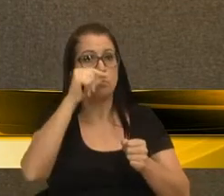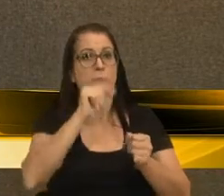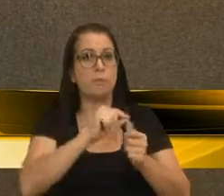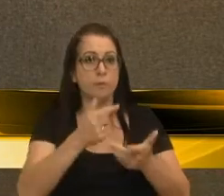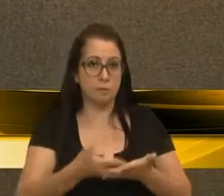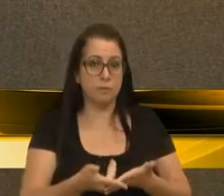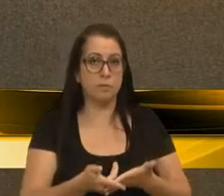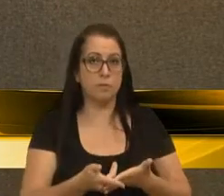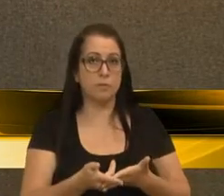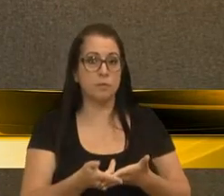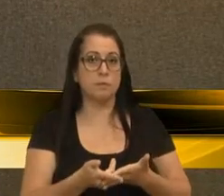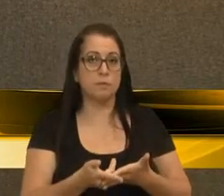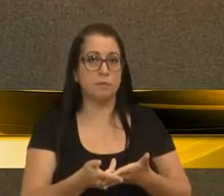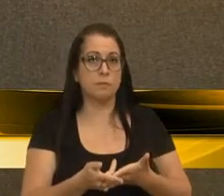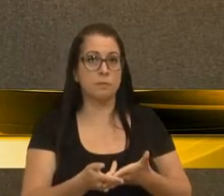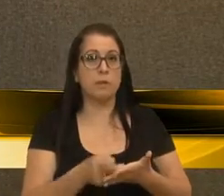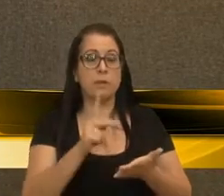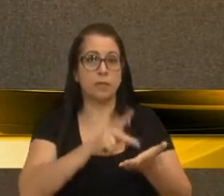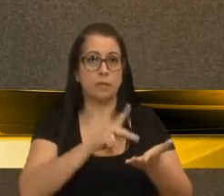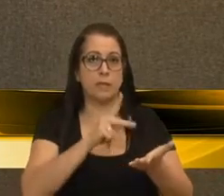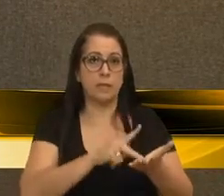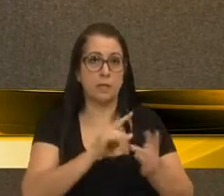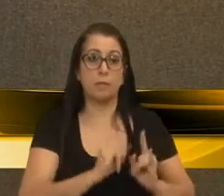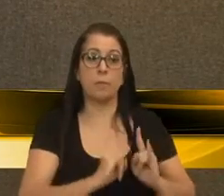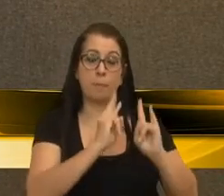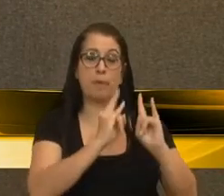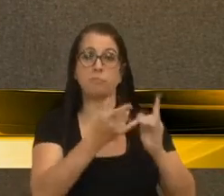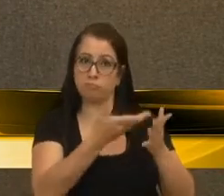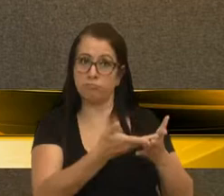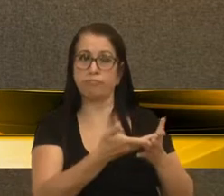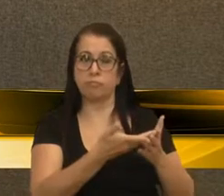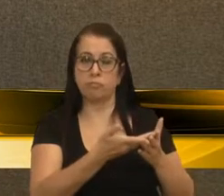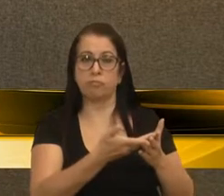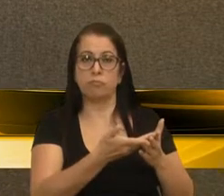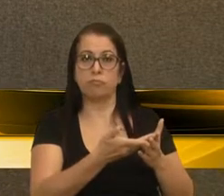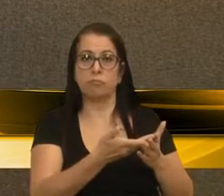Municipal para que efetivamente esse prédio seja,